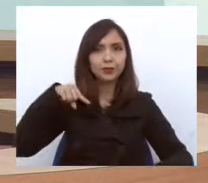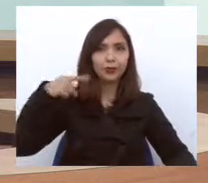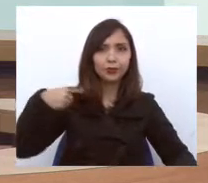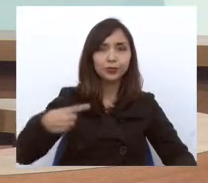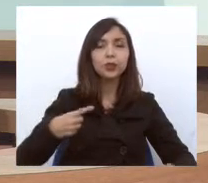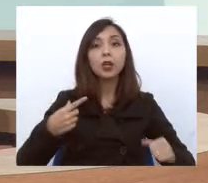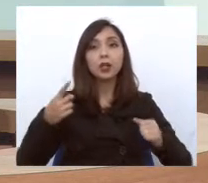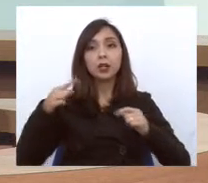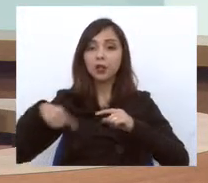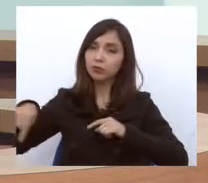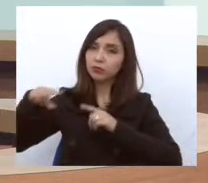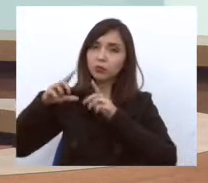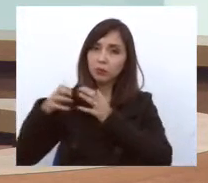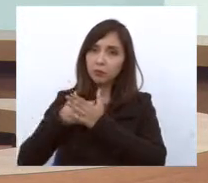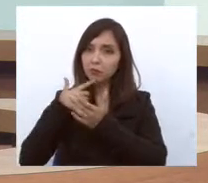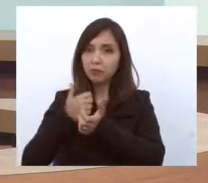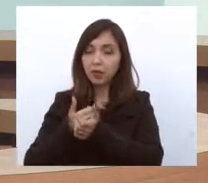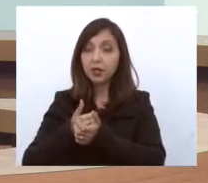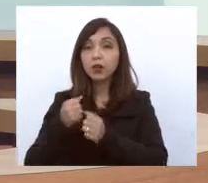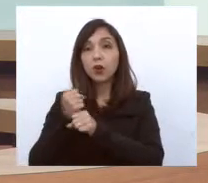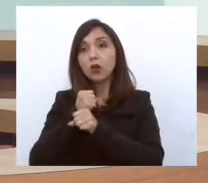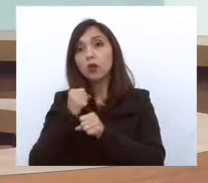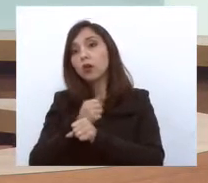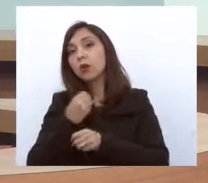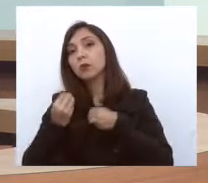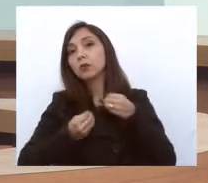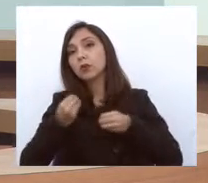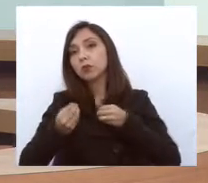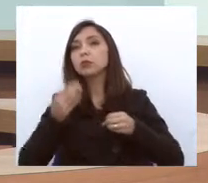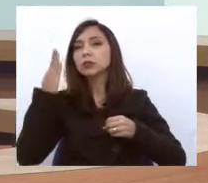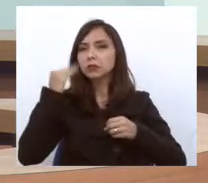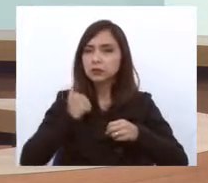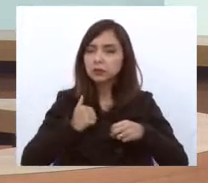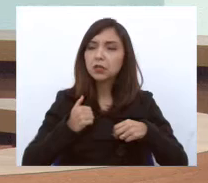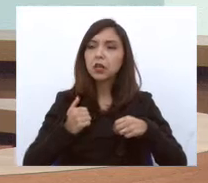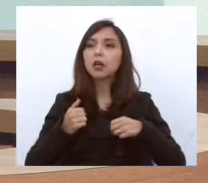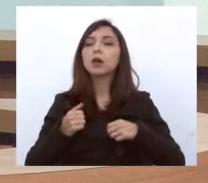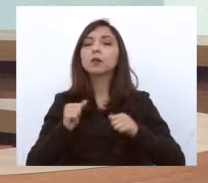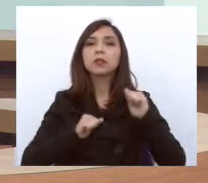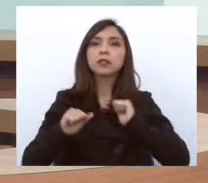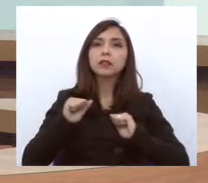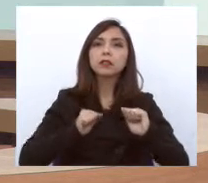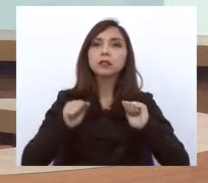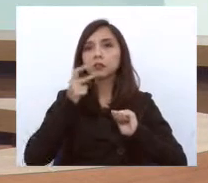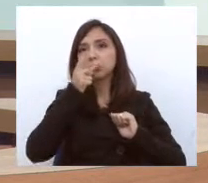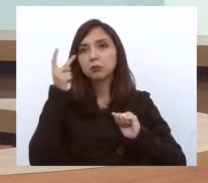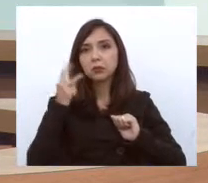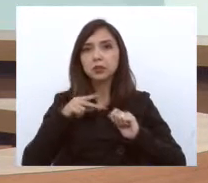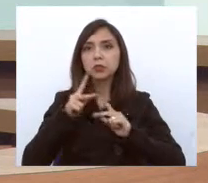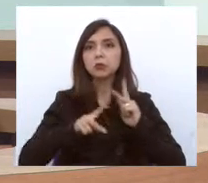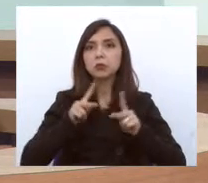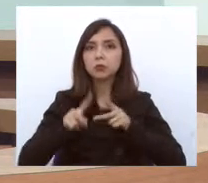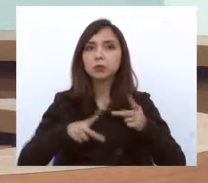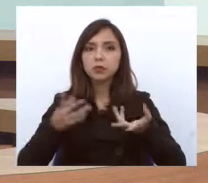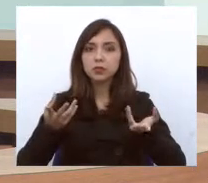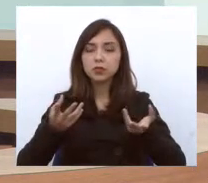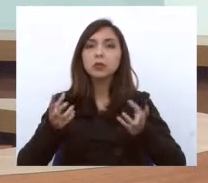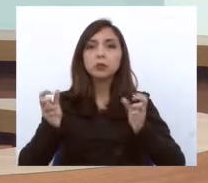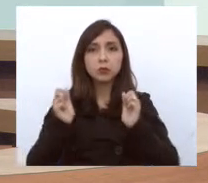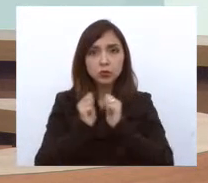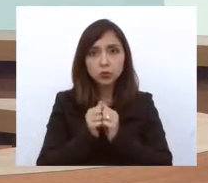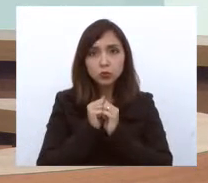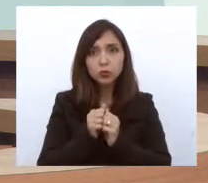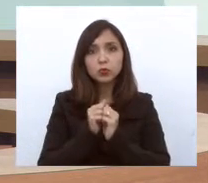na nossa região, que obras que essas que nós sabemos o pleito e o anseio da população, e tem que ser contemplado com o executivo,